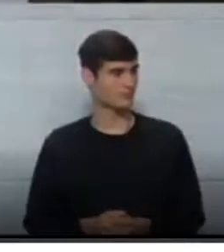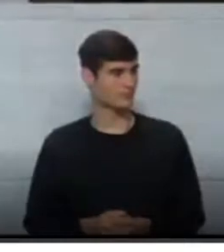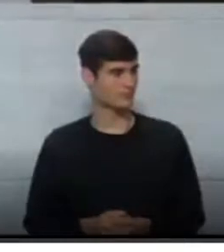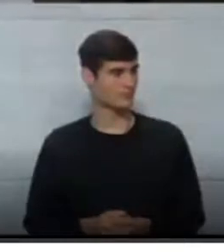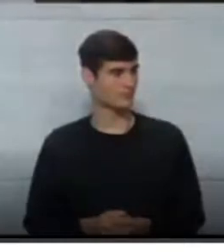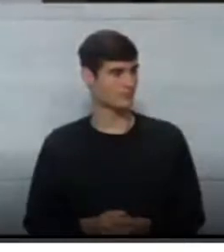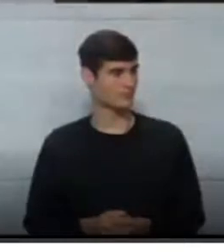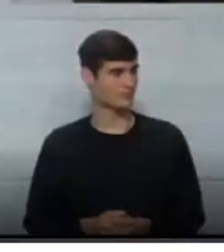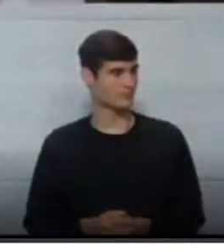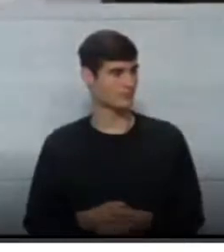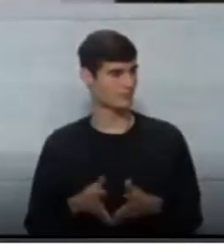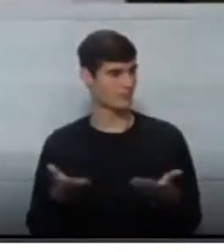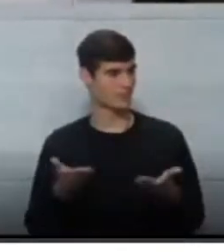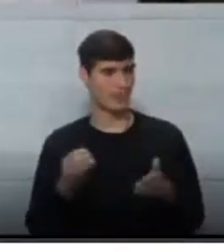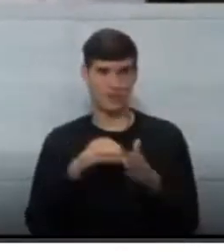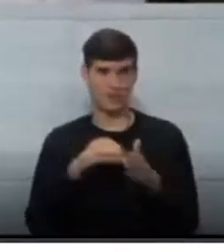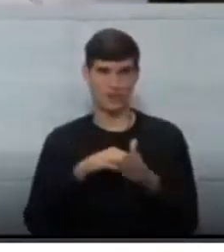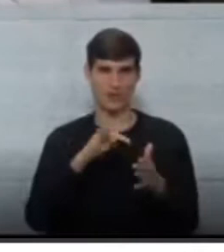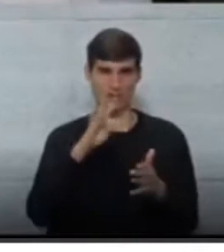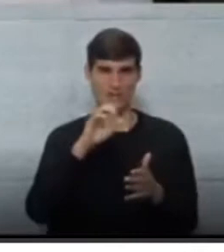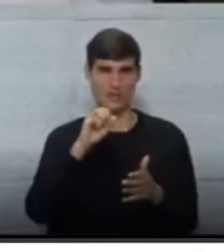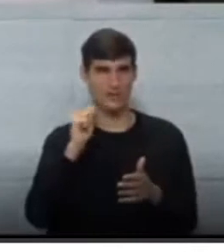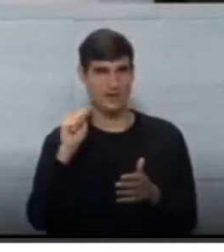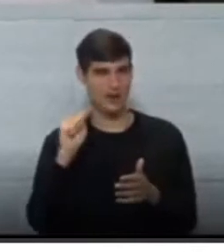E agora eu vou inocular no TSA.